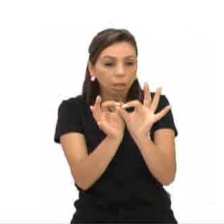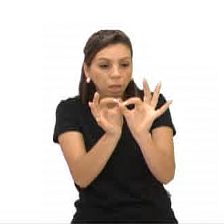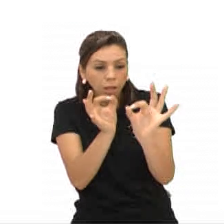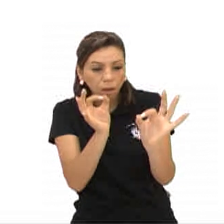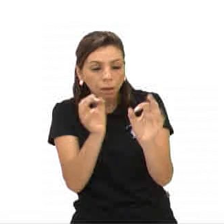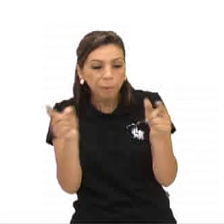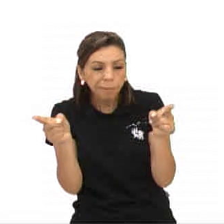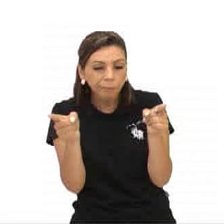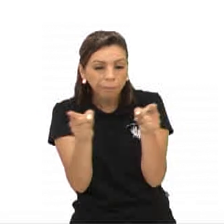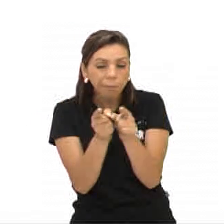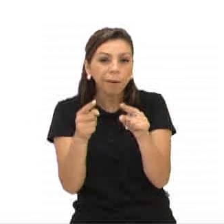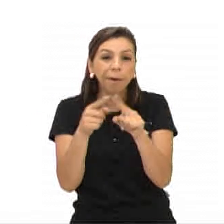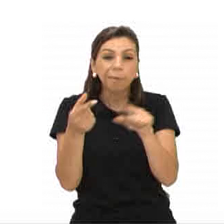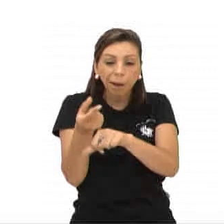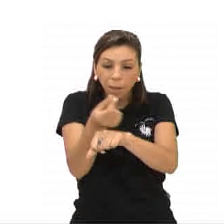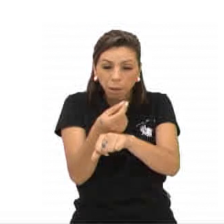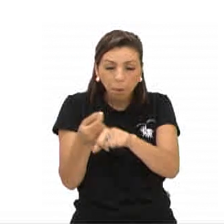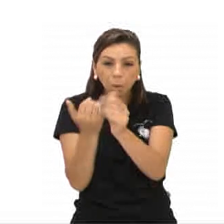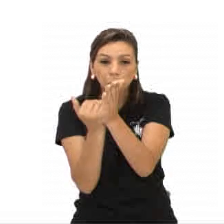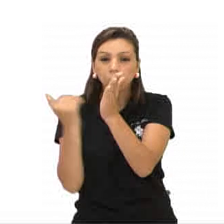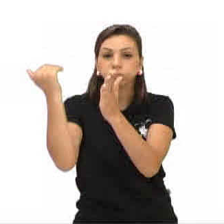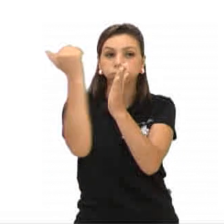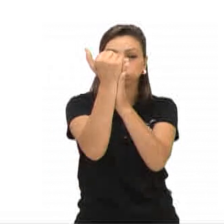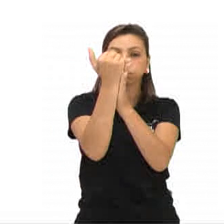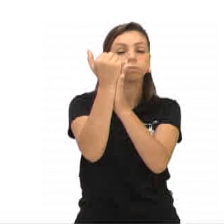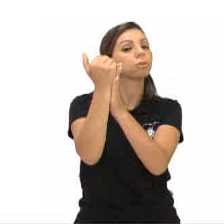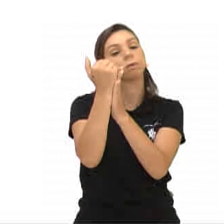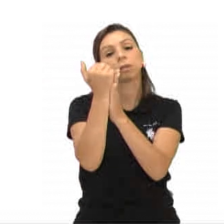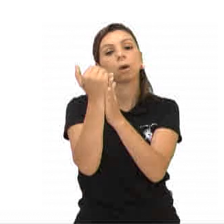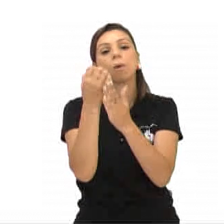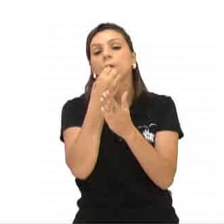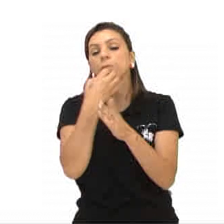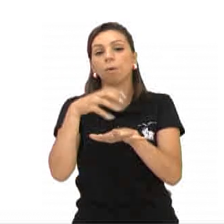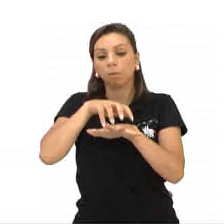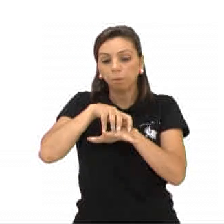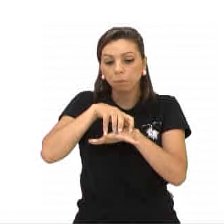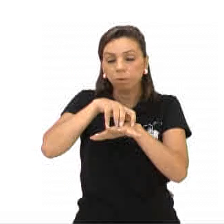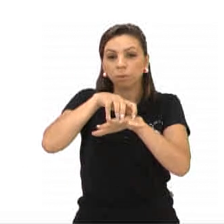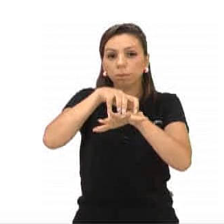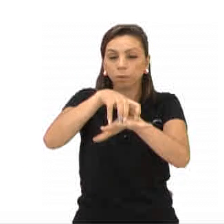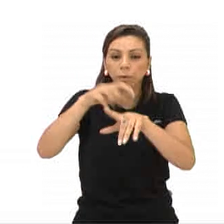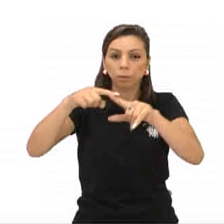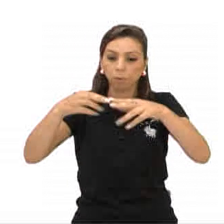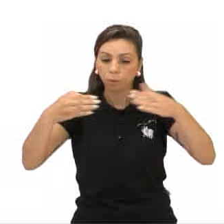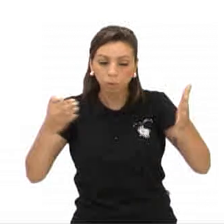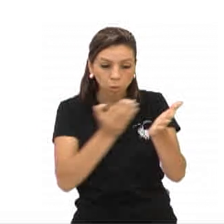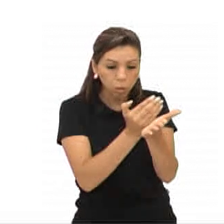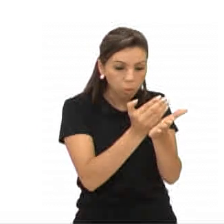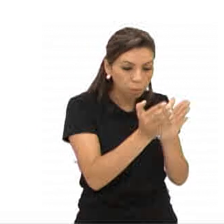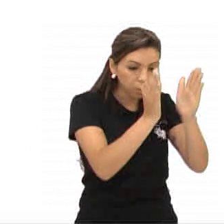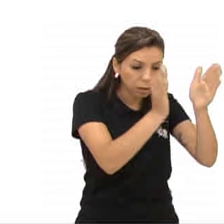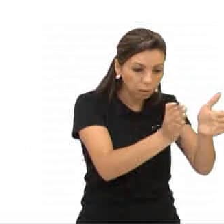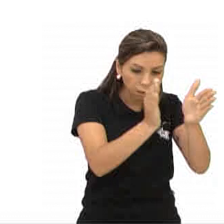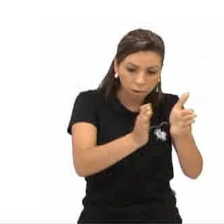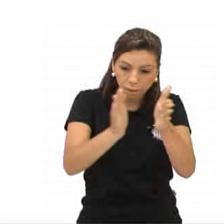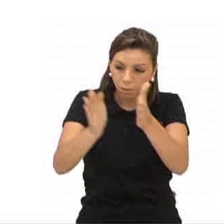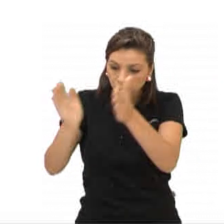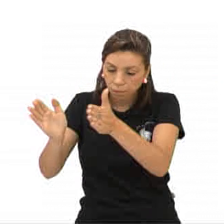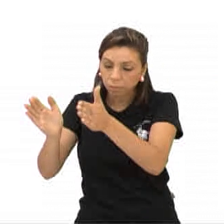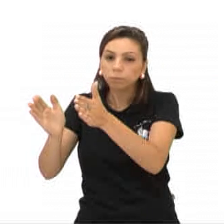menores, porém com custos mais elevados. A vantagem em transportar o produto do início ao fim, ou seja,